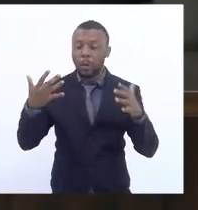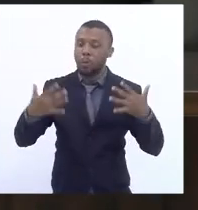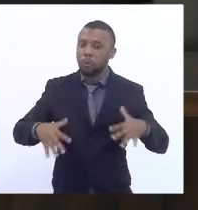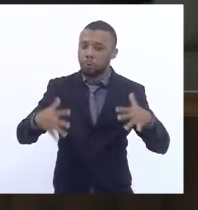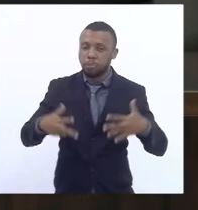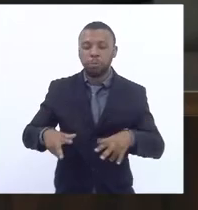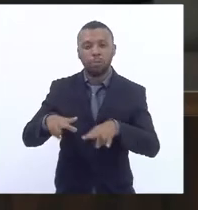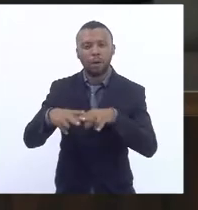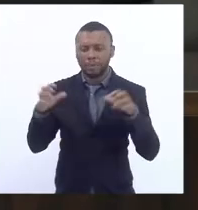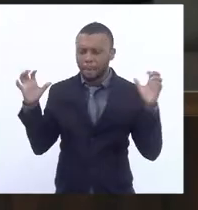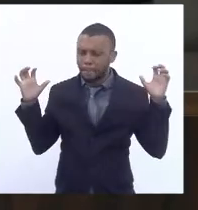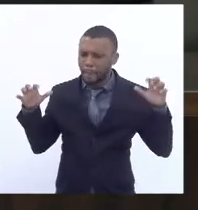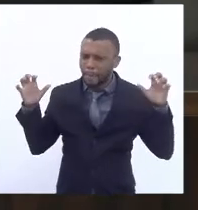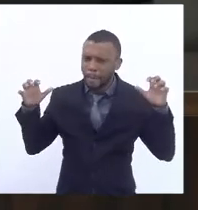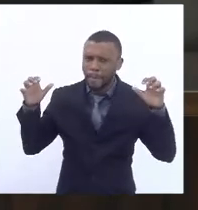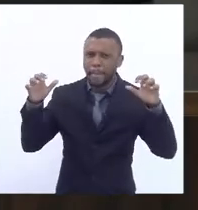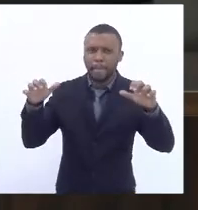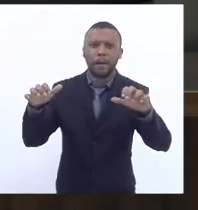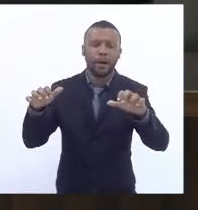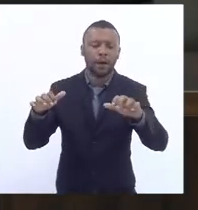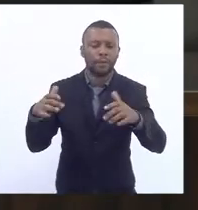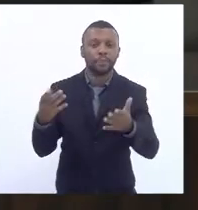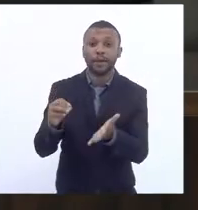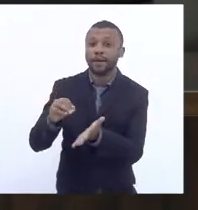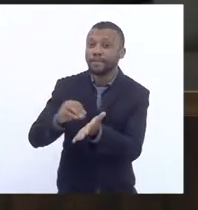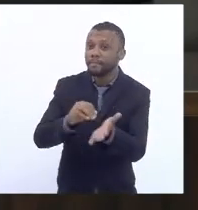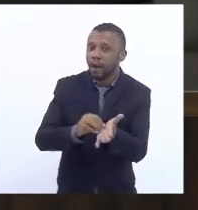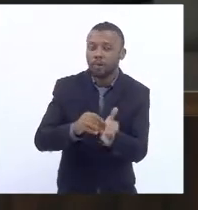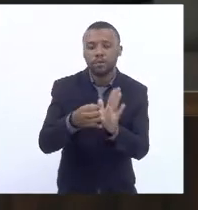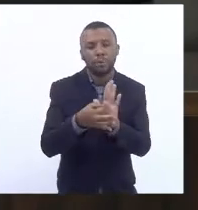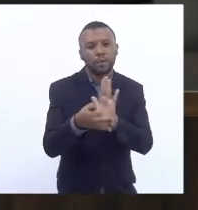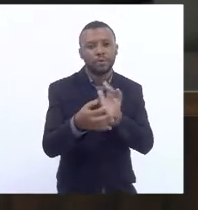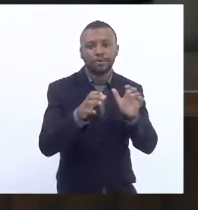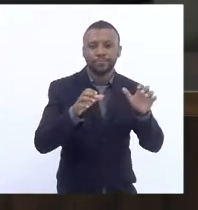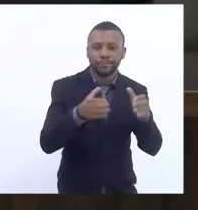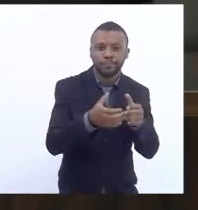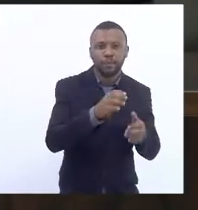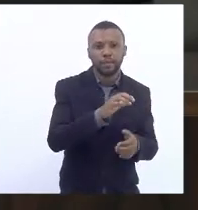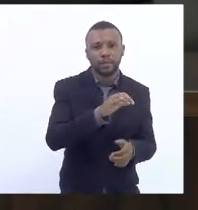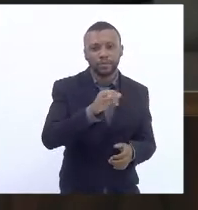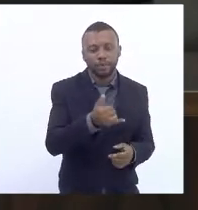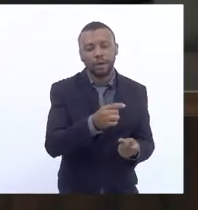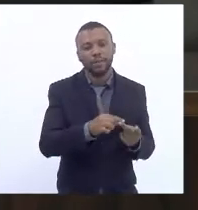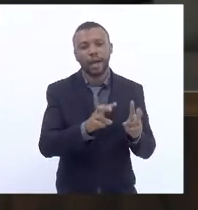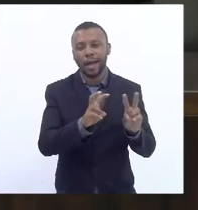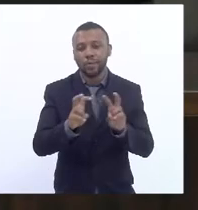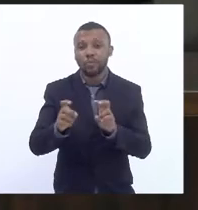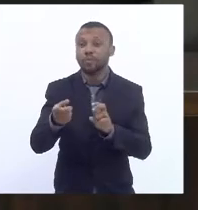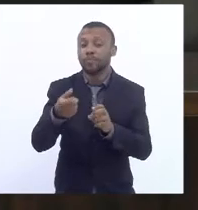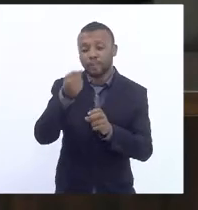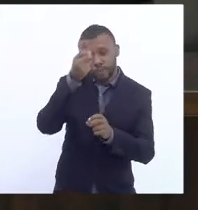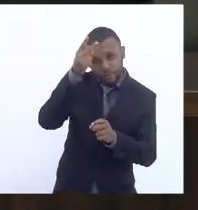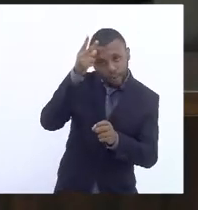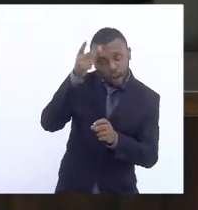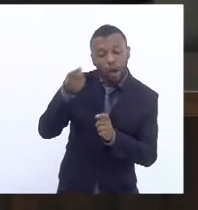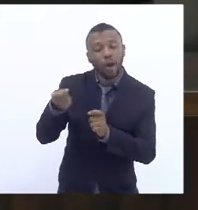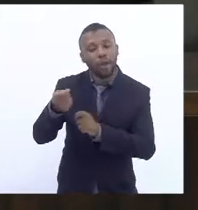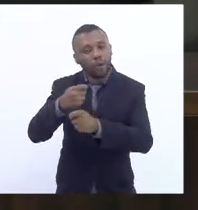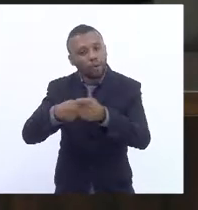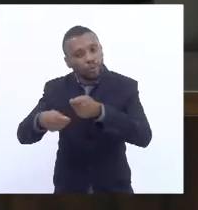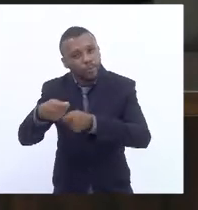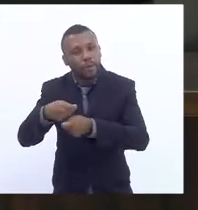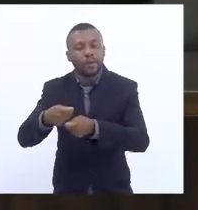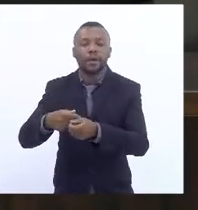chuvas. Pendendo de pareceres da CCJ, de Assuntos Municipais, Desenvolvimento Regional, de Economia, Indústria e